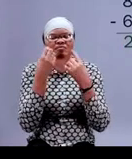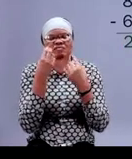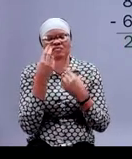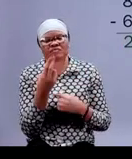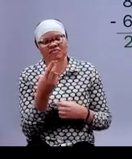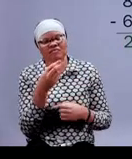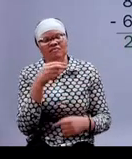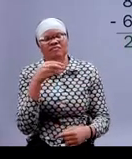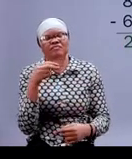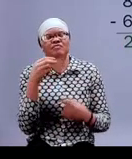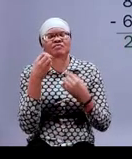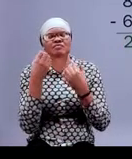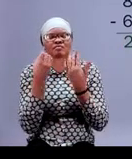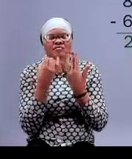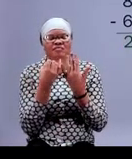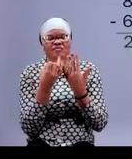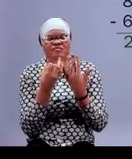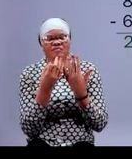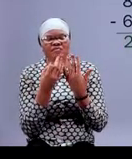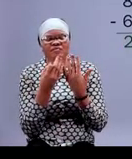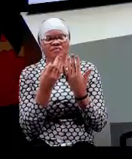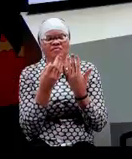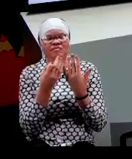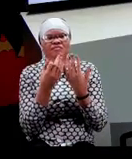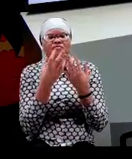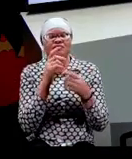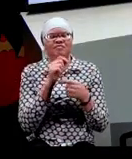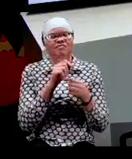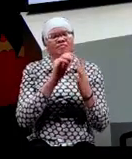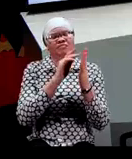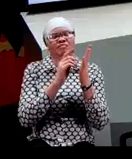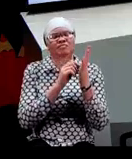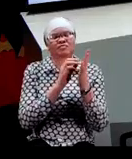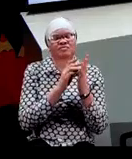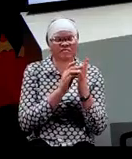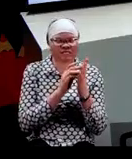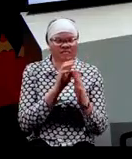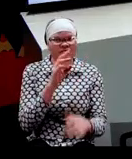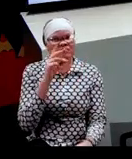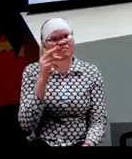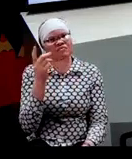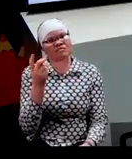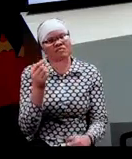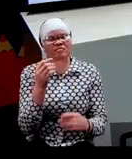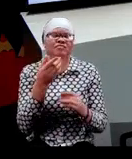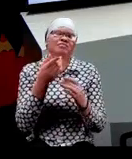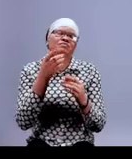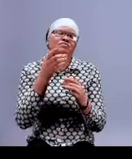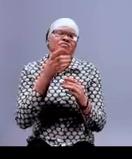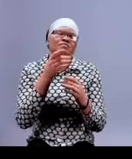6 6 + 2 = 8 vamos resolver mais um